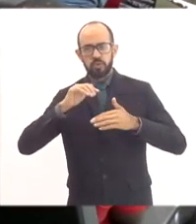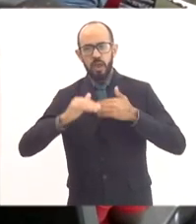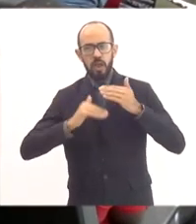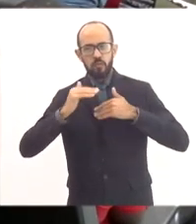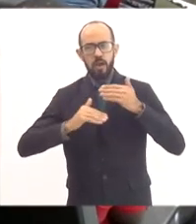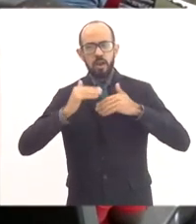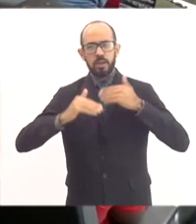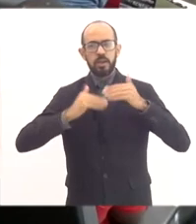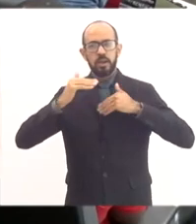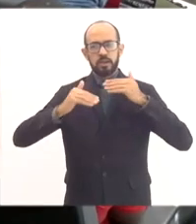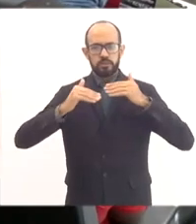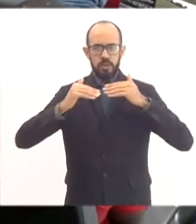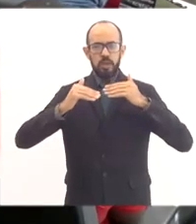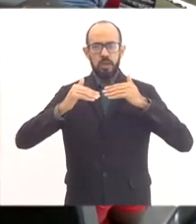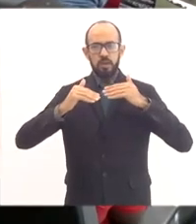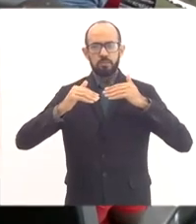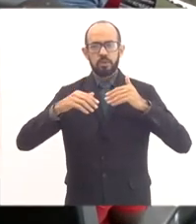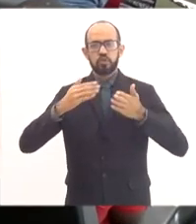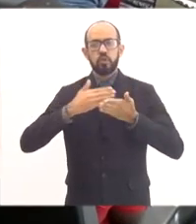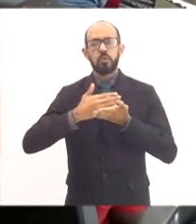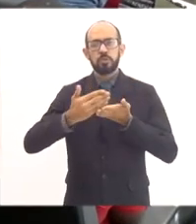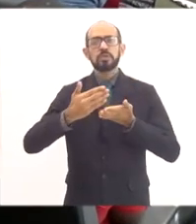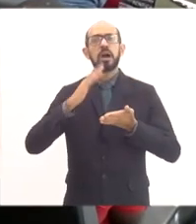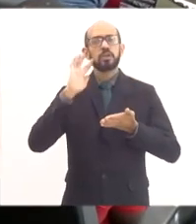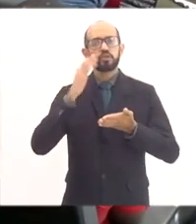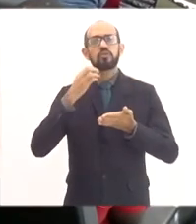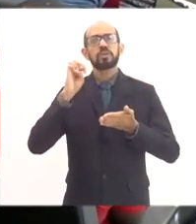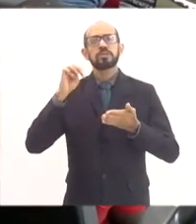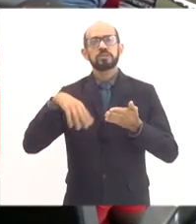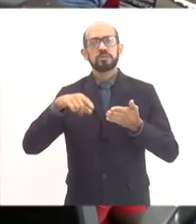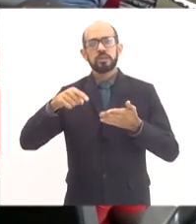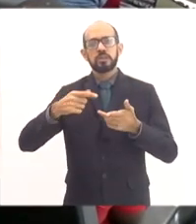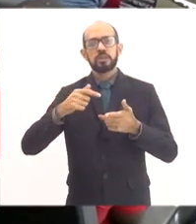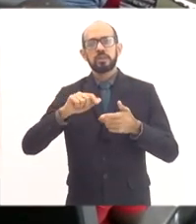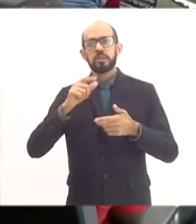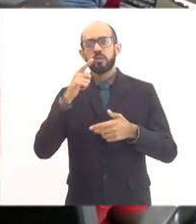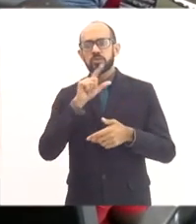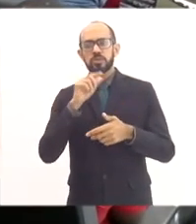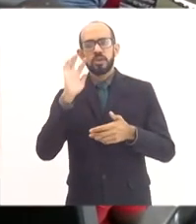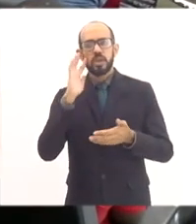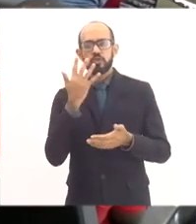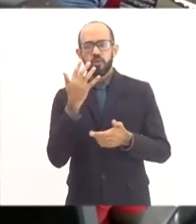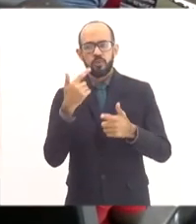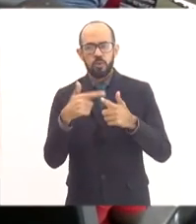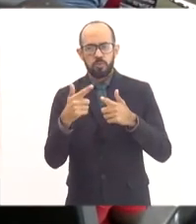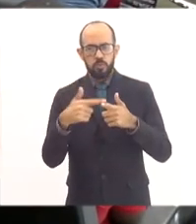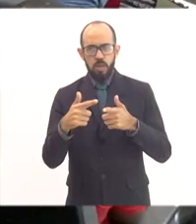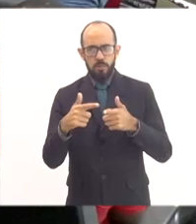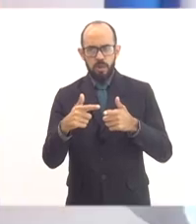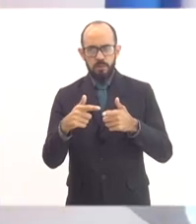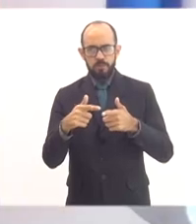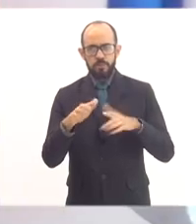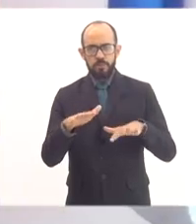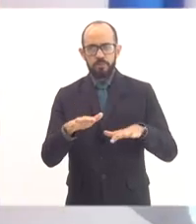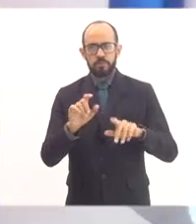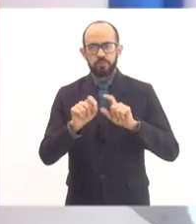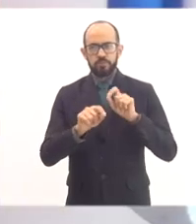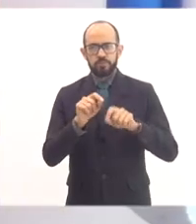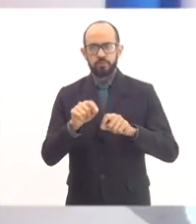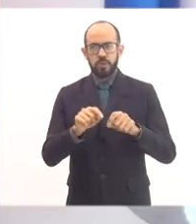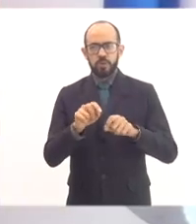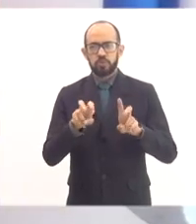a começar a resolver de fato o embrólio e dar uma solução definitiva. Sendo muito pragmático em relação às 28